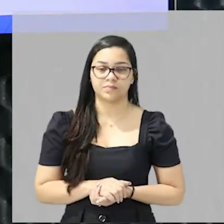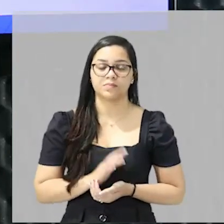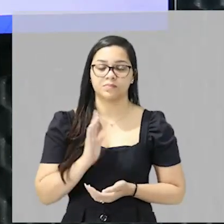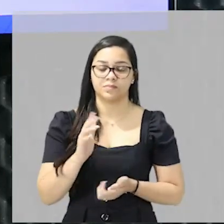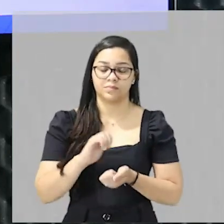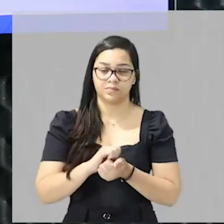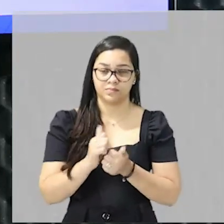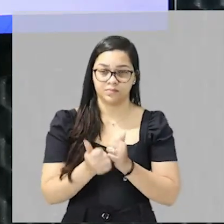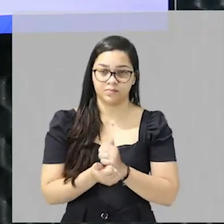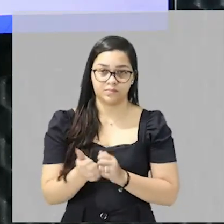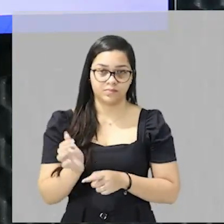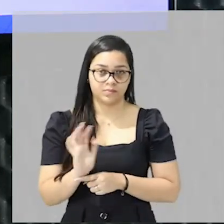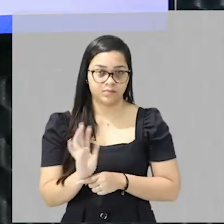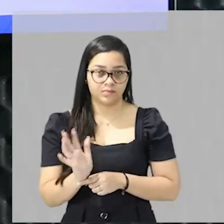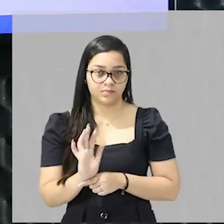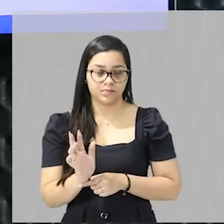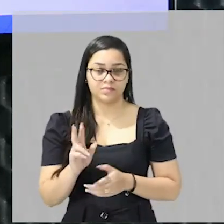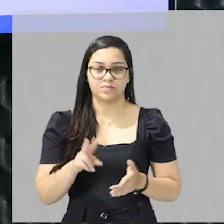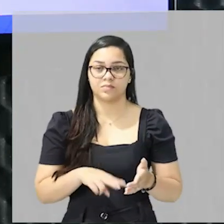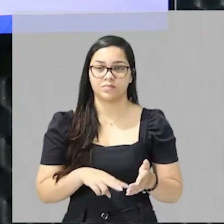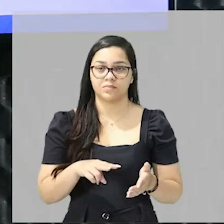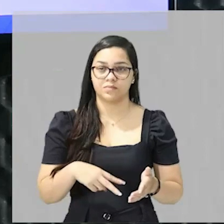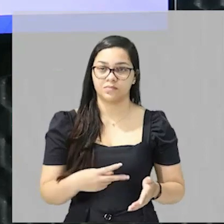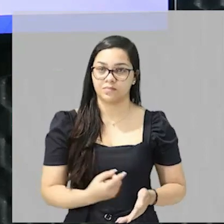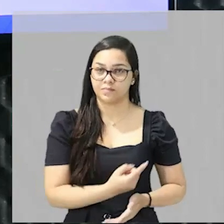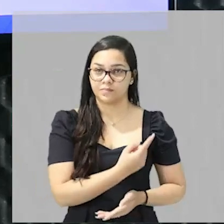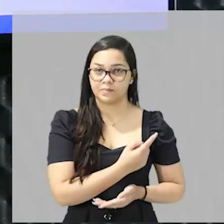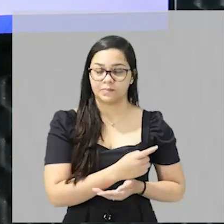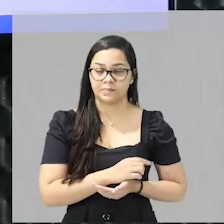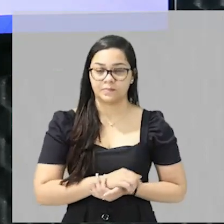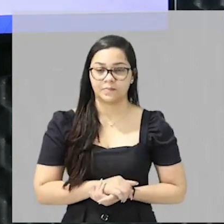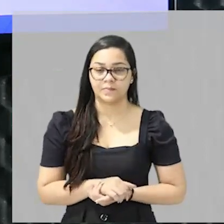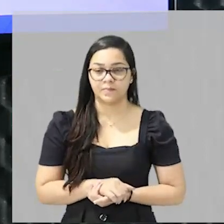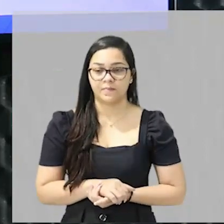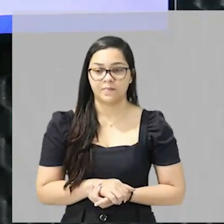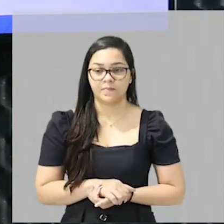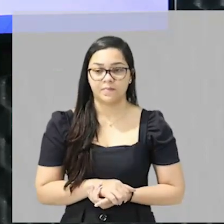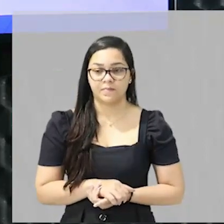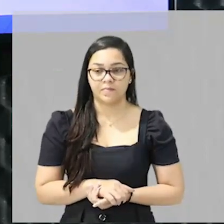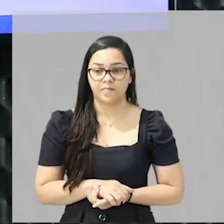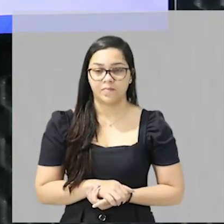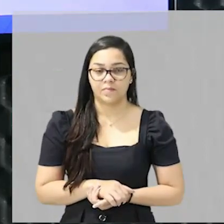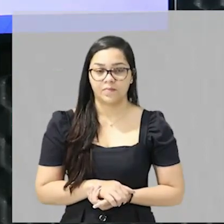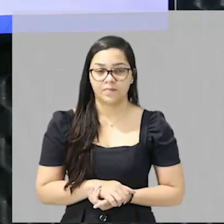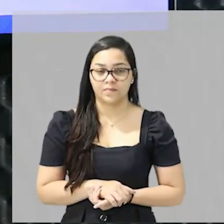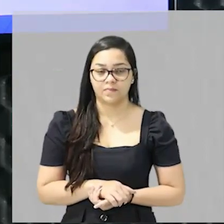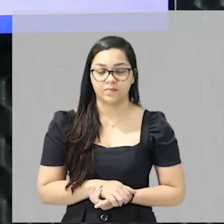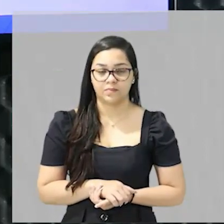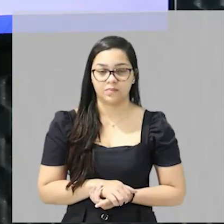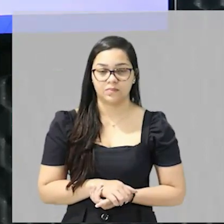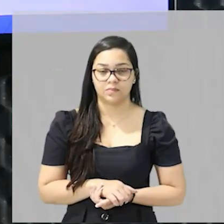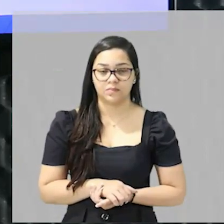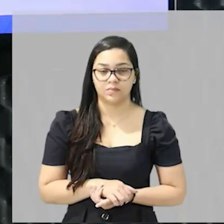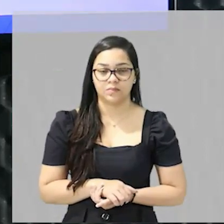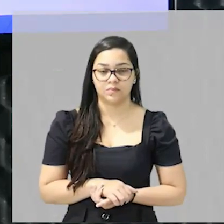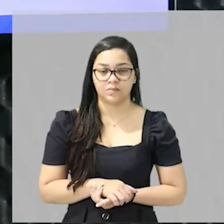para o cinema. Esse texto, o texto que nós vamos analisar, que aborda a trajetória da escritora britânica,